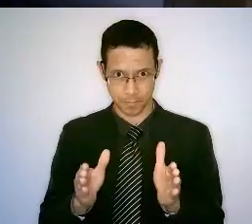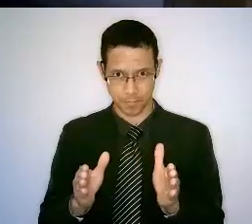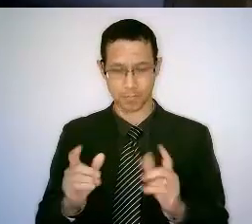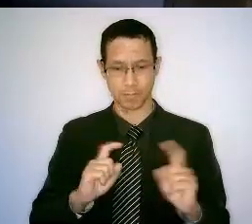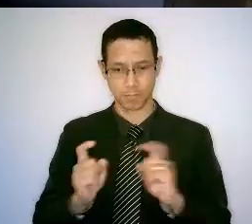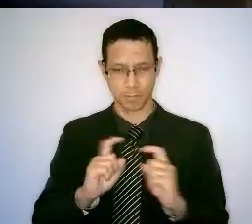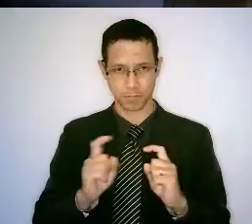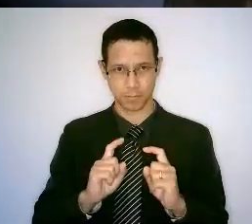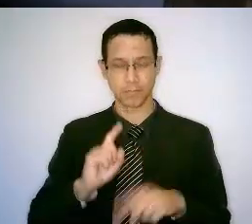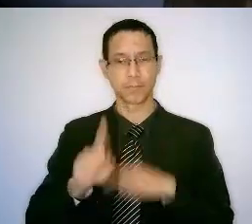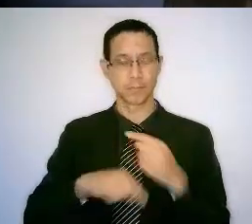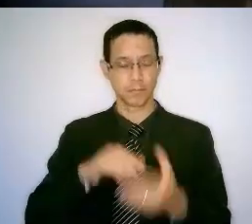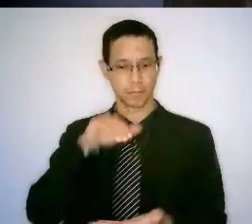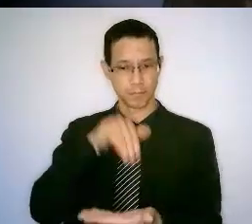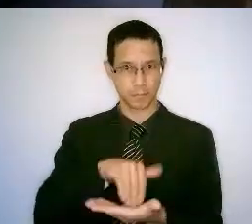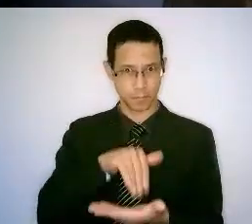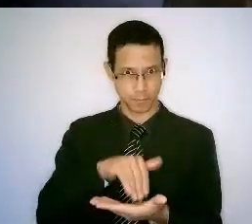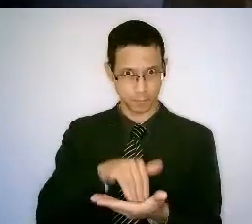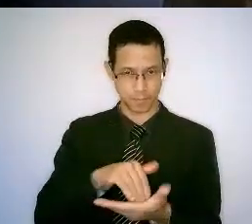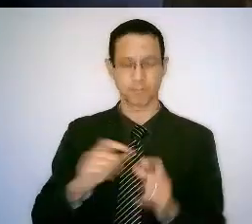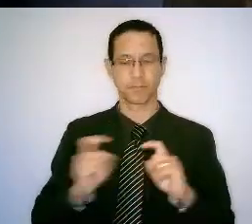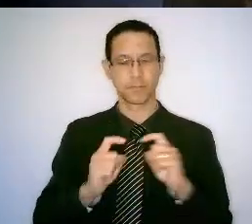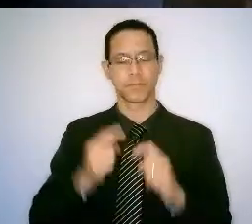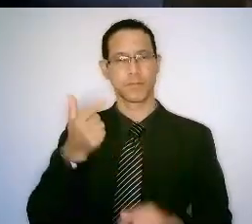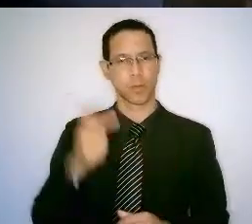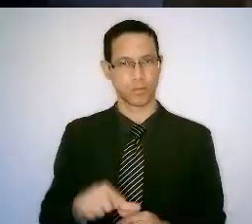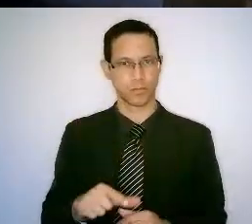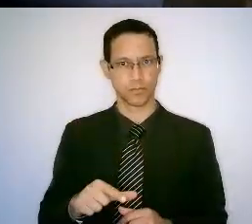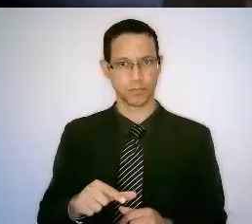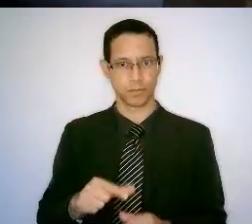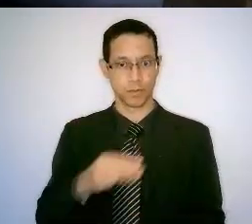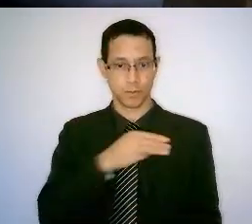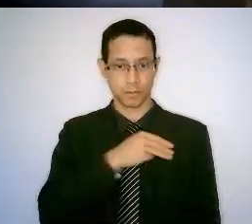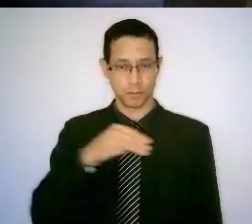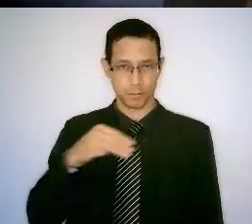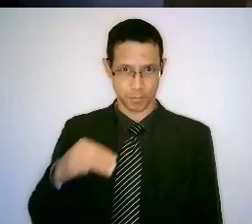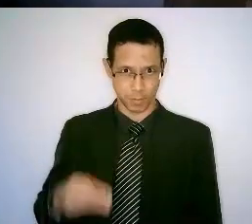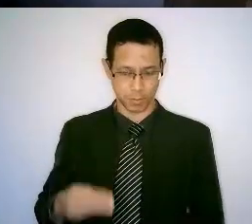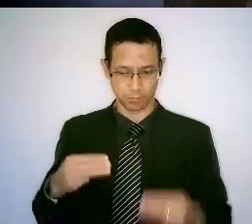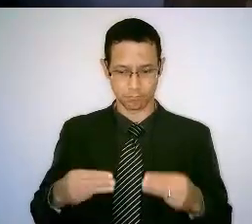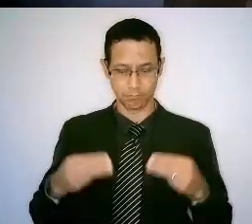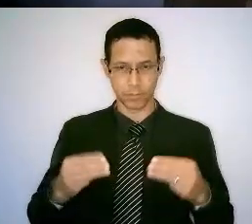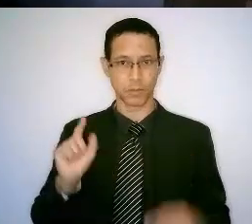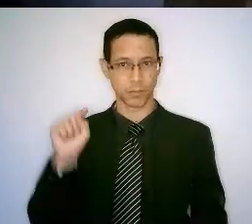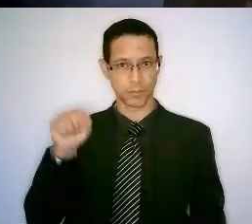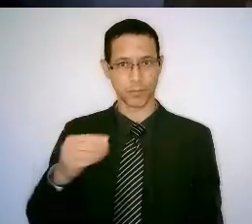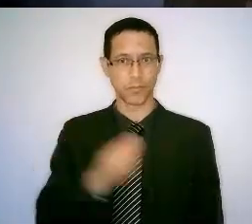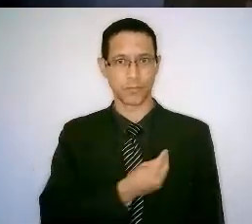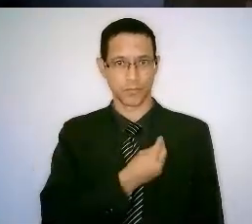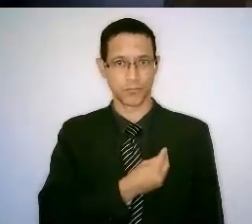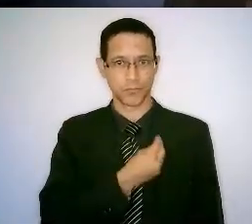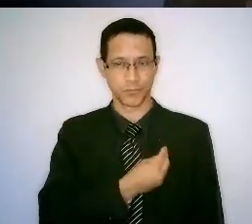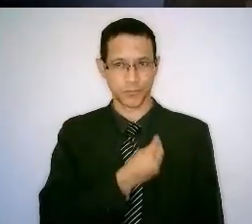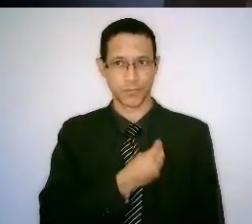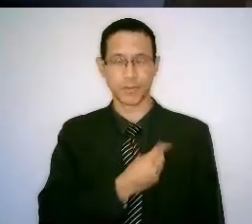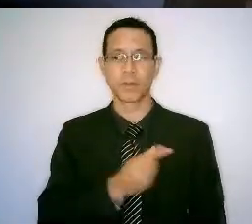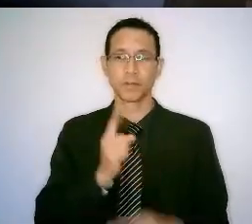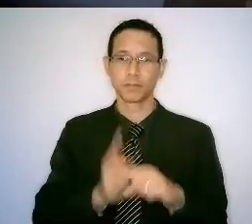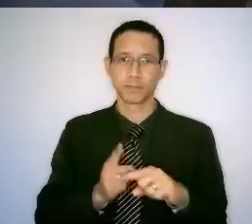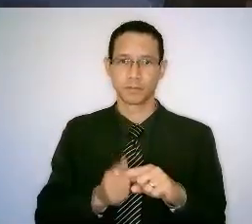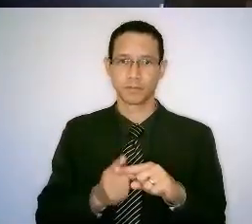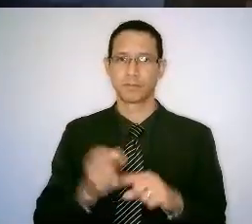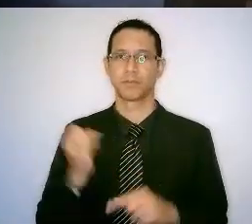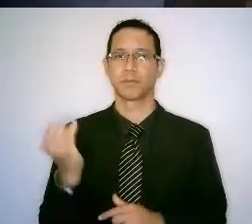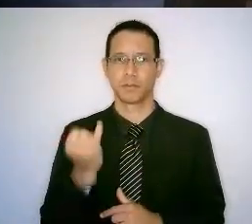encerramento. E sempre o ministro vai estar presente numa delas, justamente pela importância e